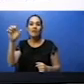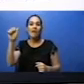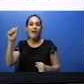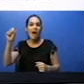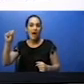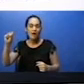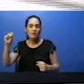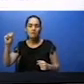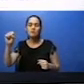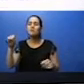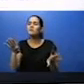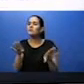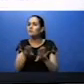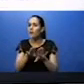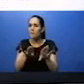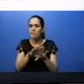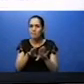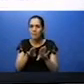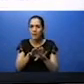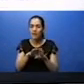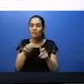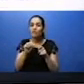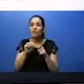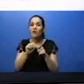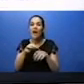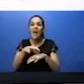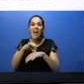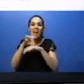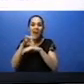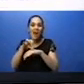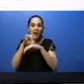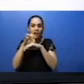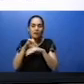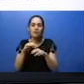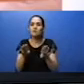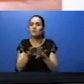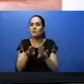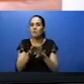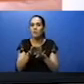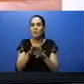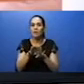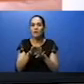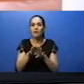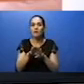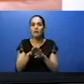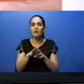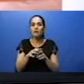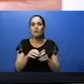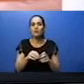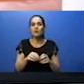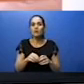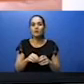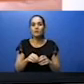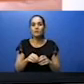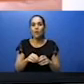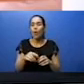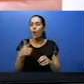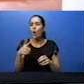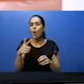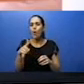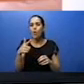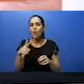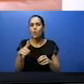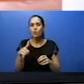a lipase age sobre os lipídios, né, que são as gorduras. Um outro exemplo de catalisador é